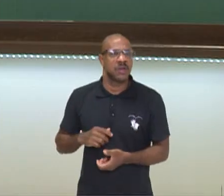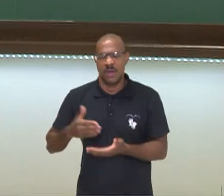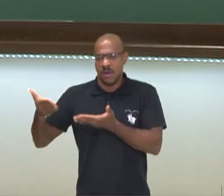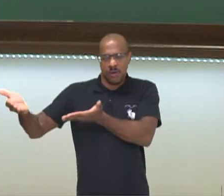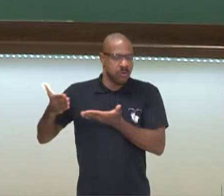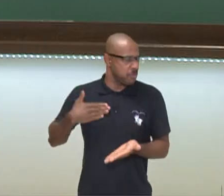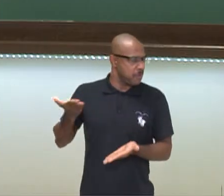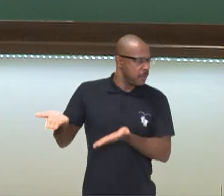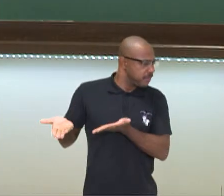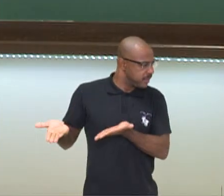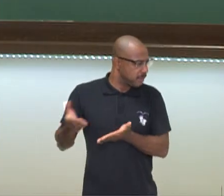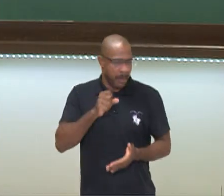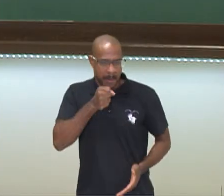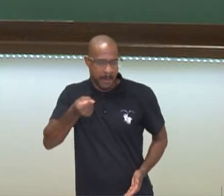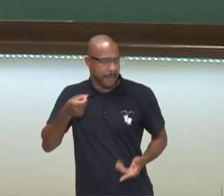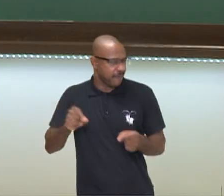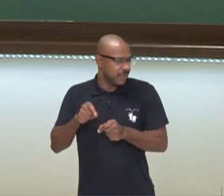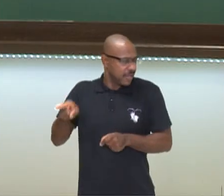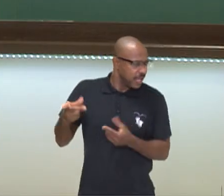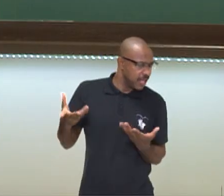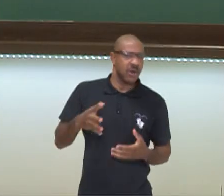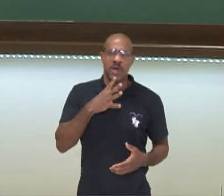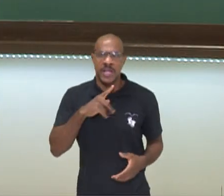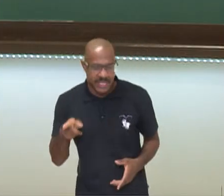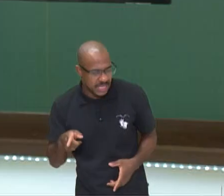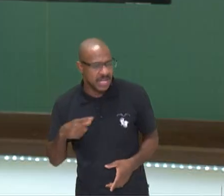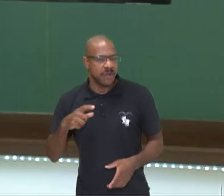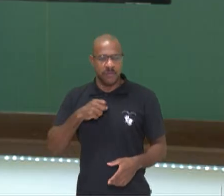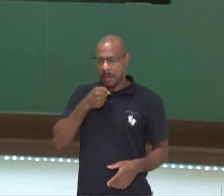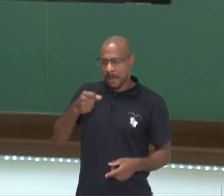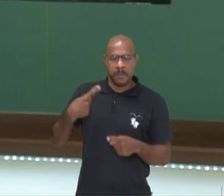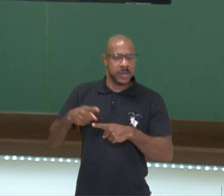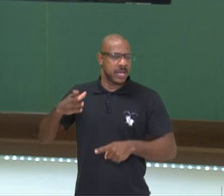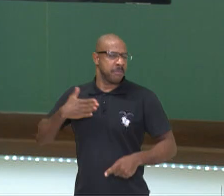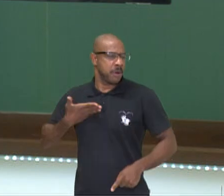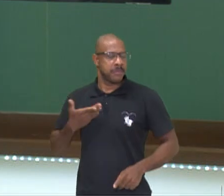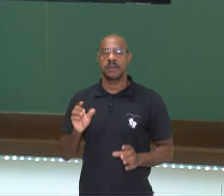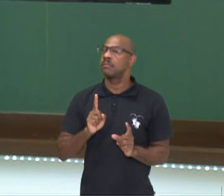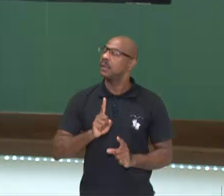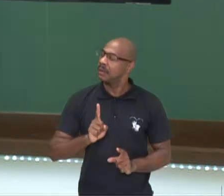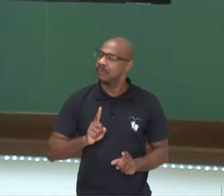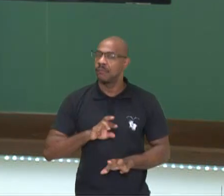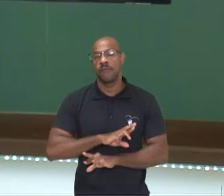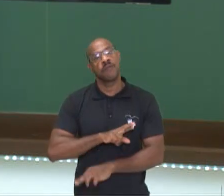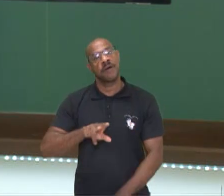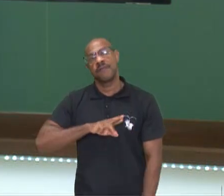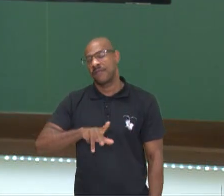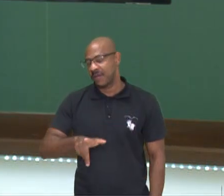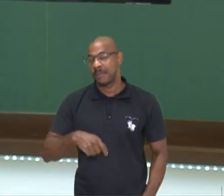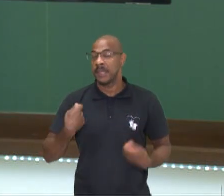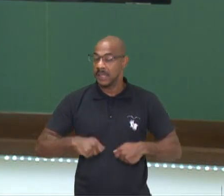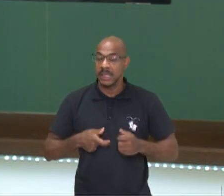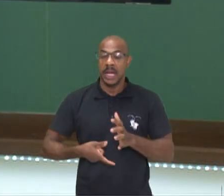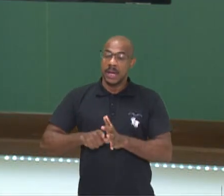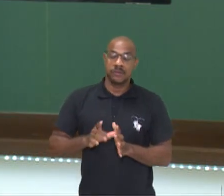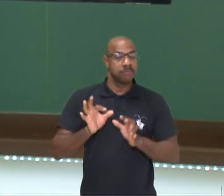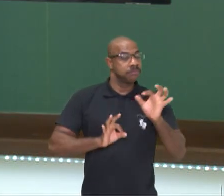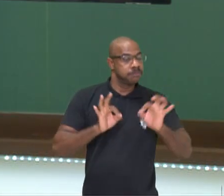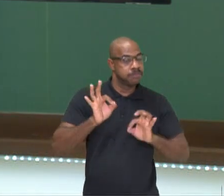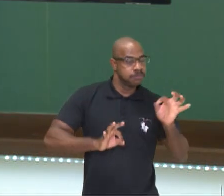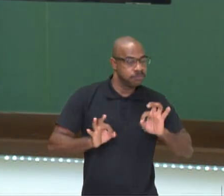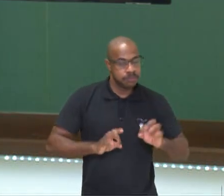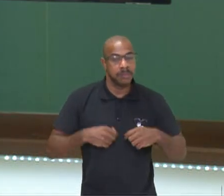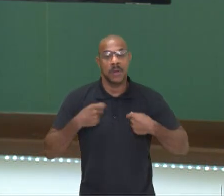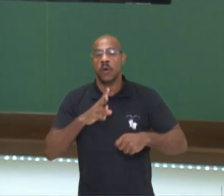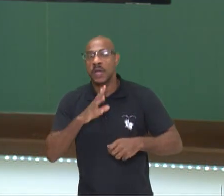amigão aqui o meu amigo vou fazer uma entrevista eu conheci e vou fazer entrevista ele só porque o meu amigo e eu tenho que planejar mesmo com meu